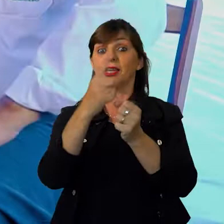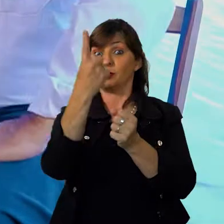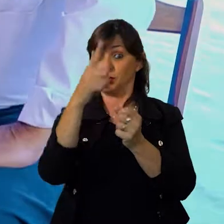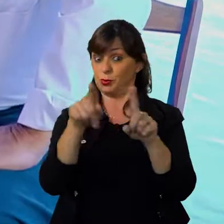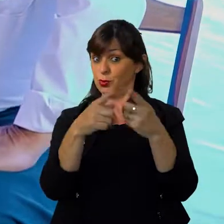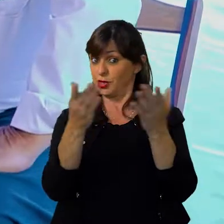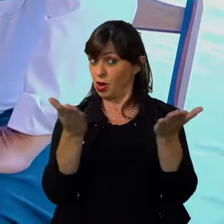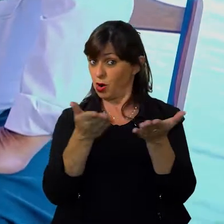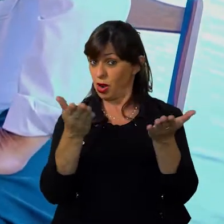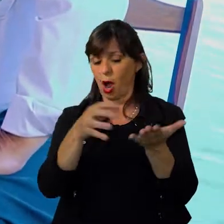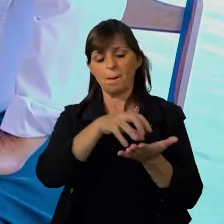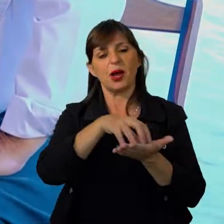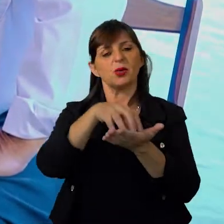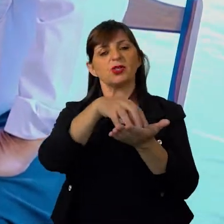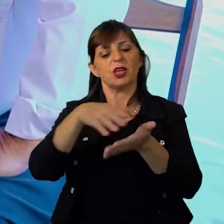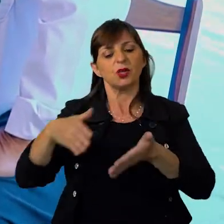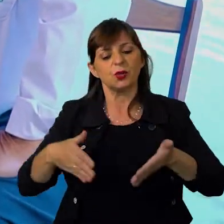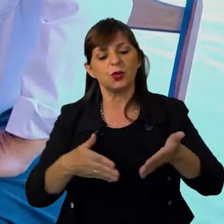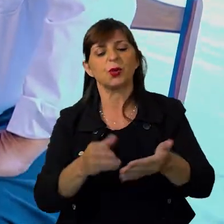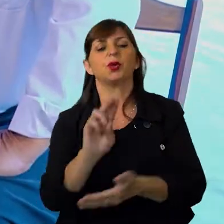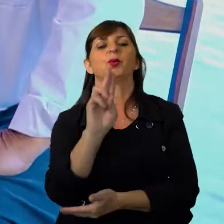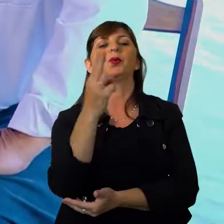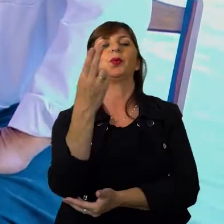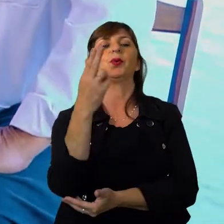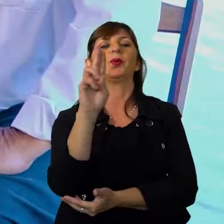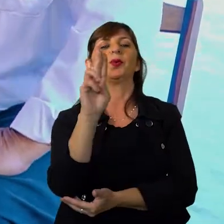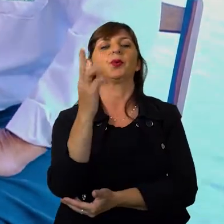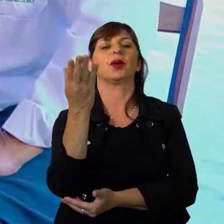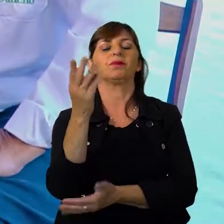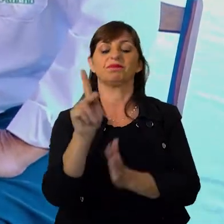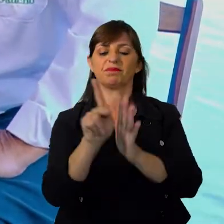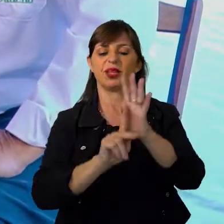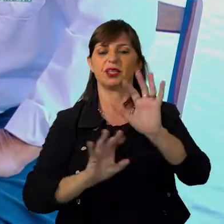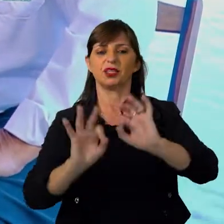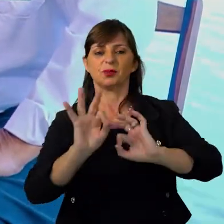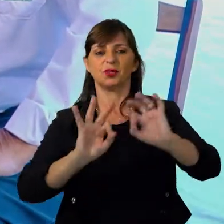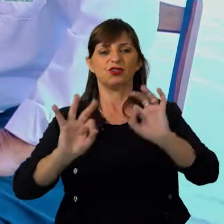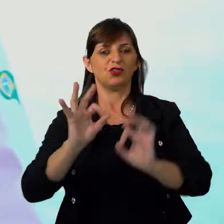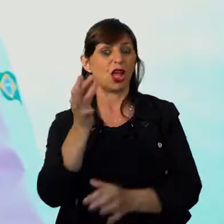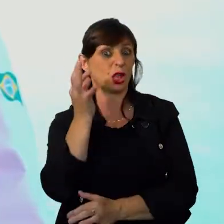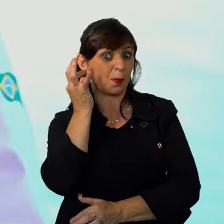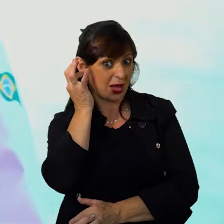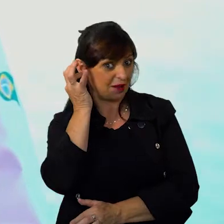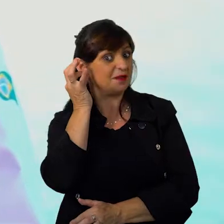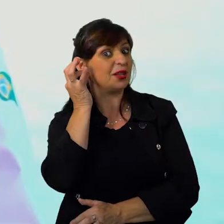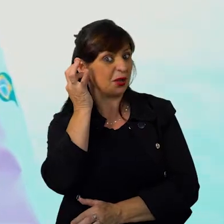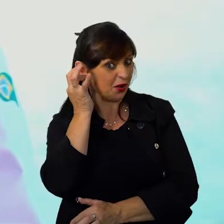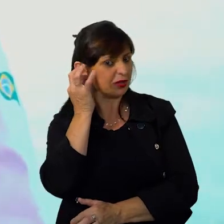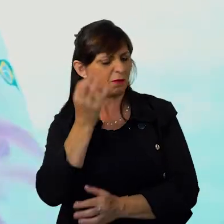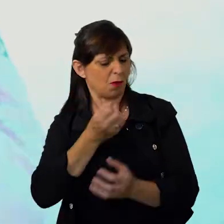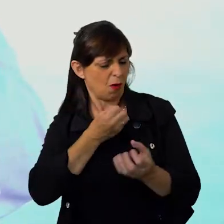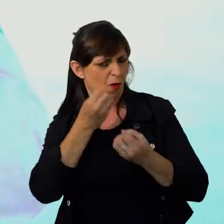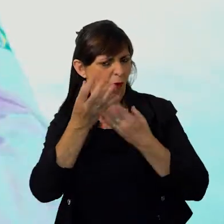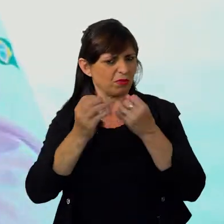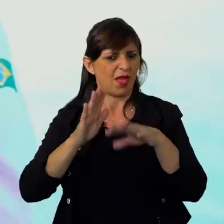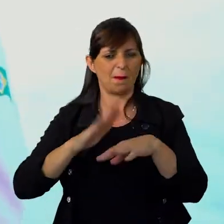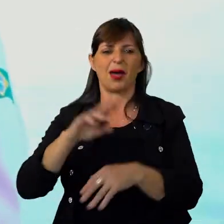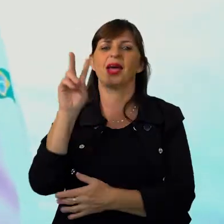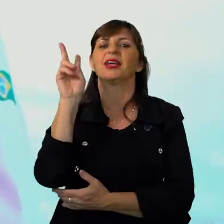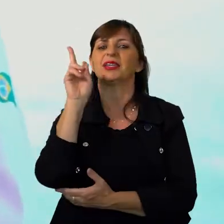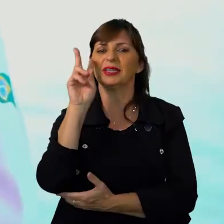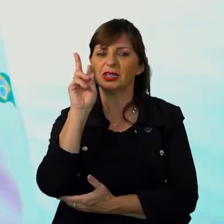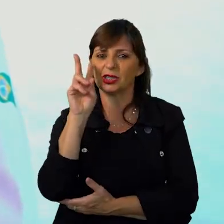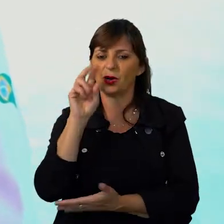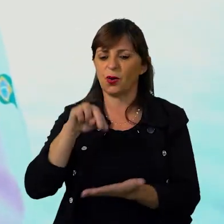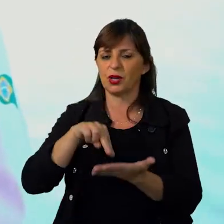Uruguai e vamos então dar sequência a esse projeto maravilhoso teremos mais histórias aí vamos lá do